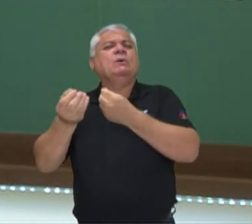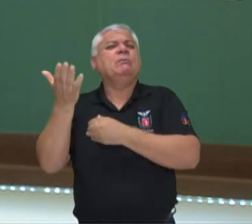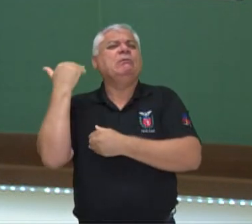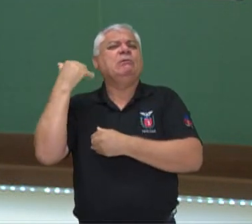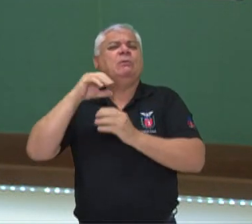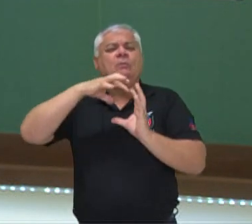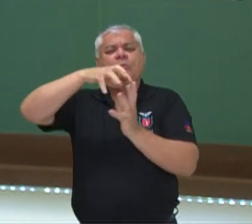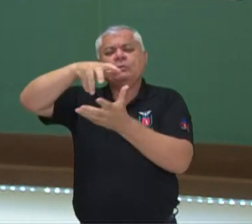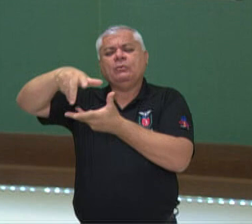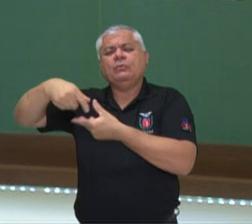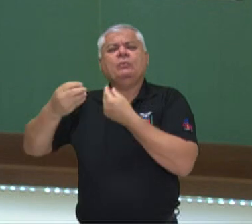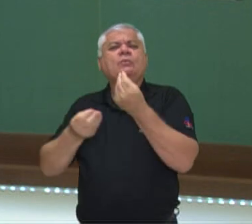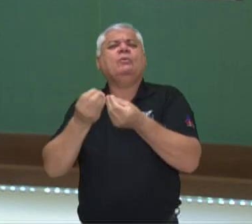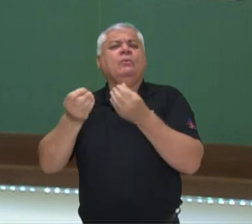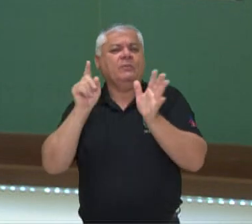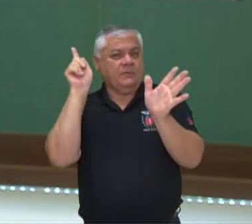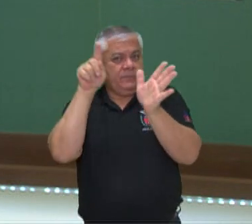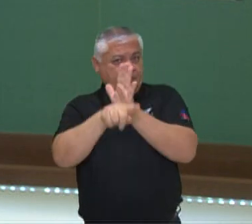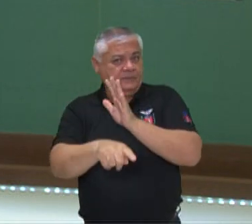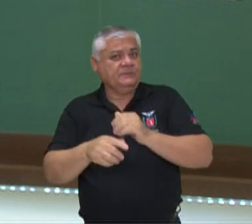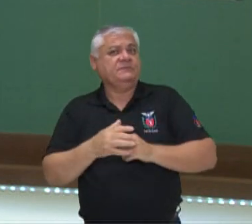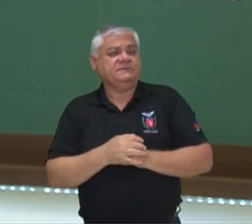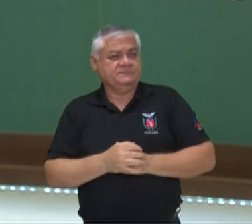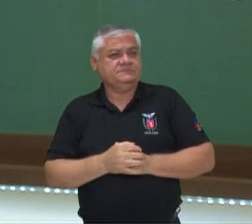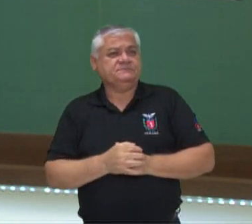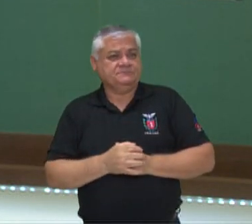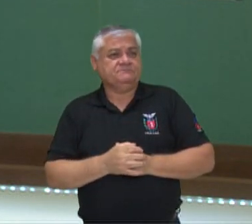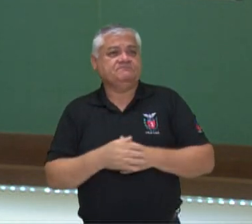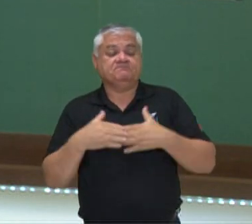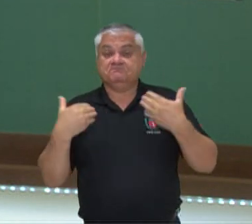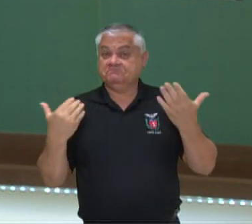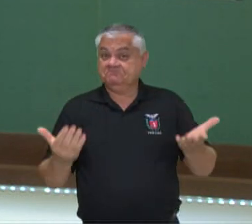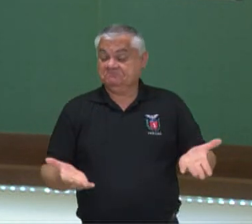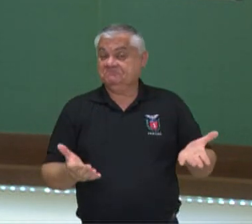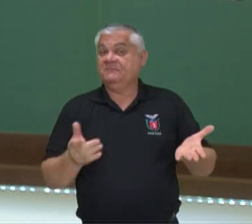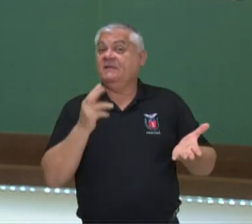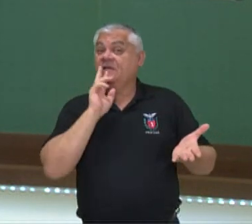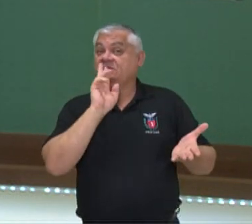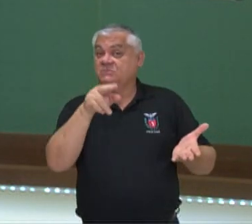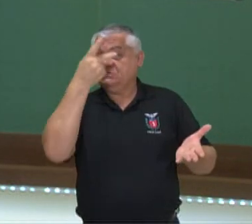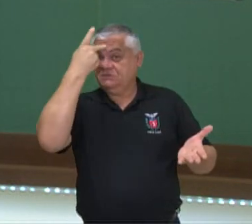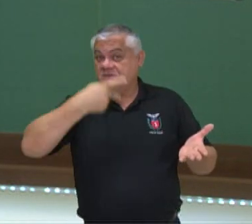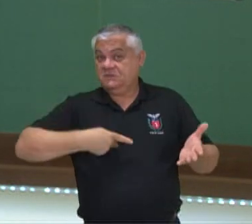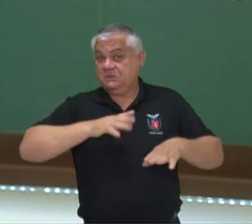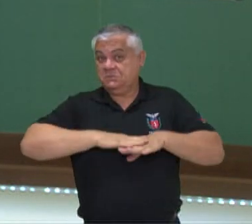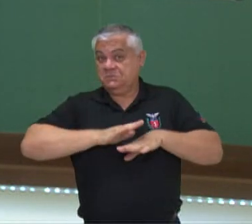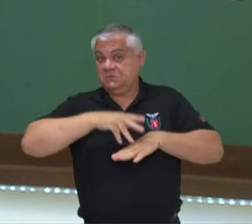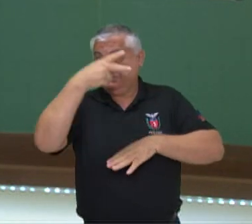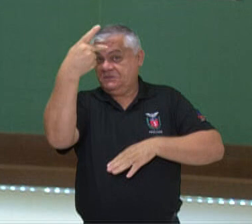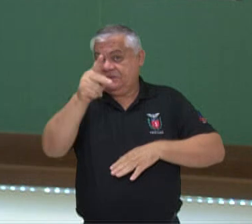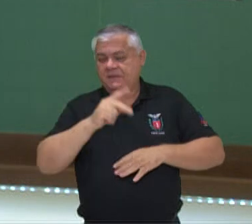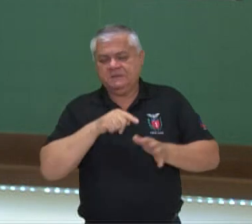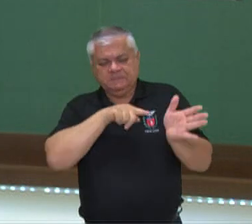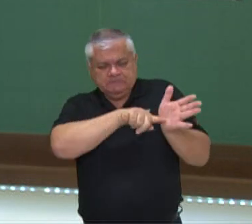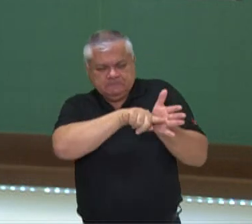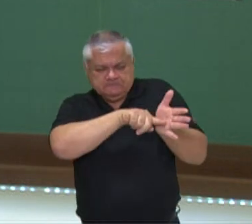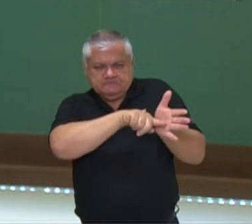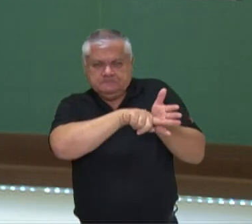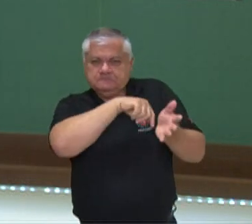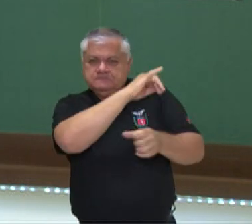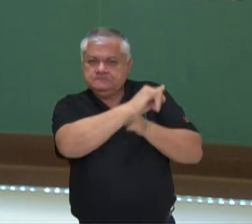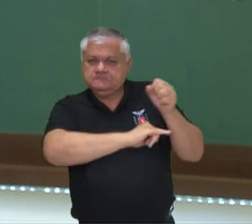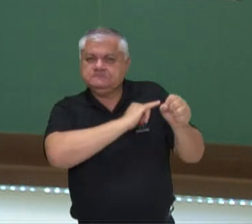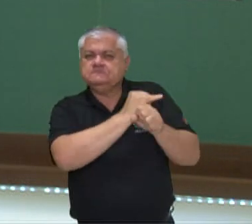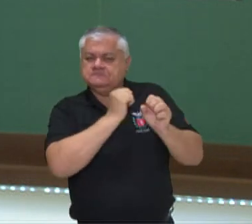resto do planeta? Essa que é a pergunta. E ó, personal answer, uma resposta pessoal. Se você quiser dar uma pesquisada aí também, fiquem